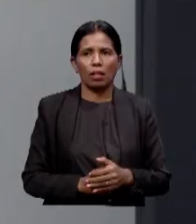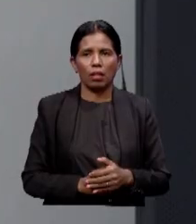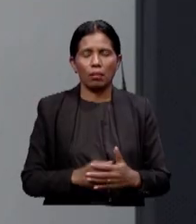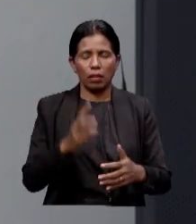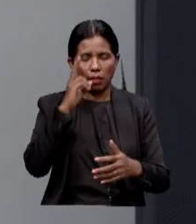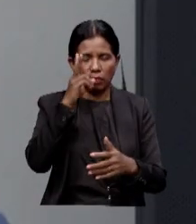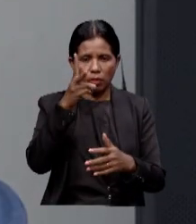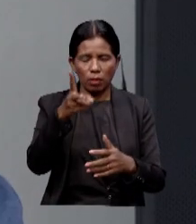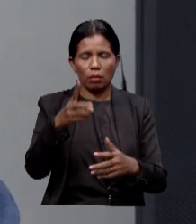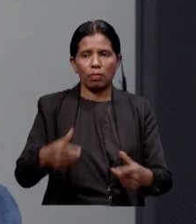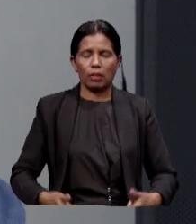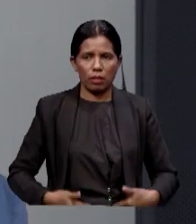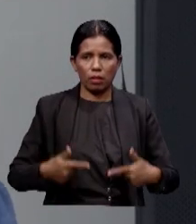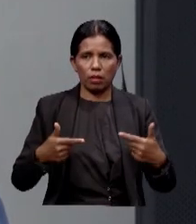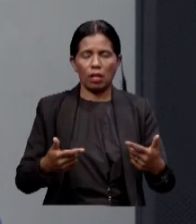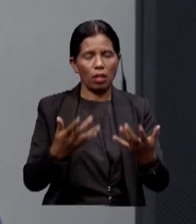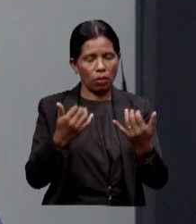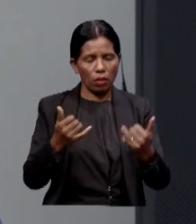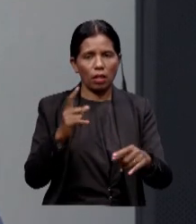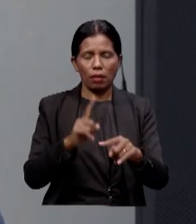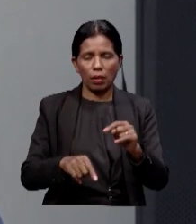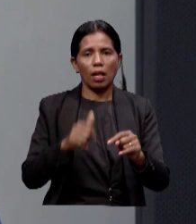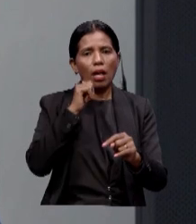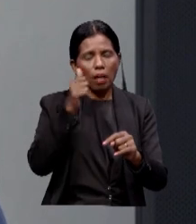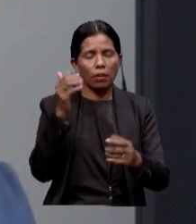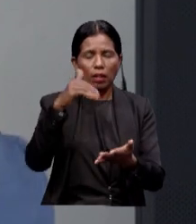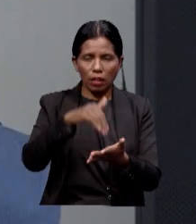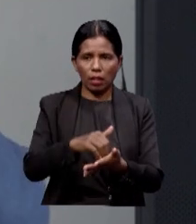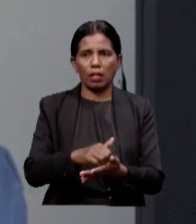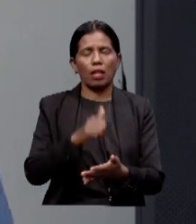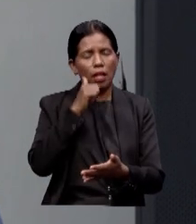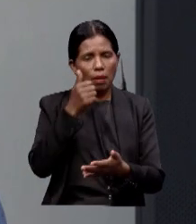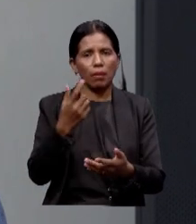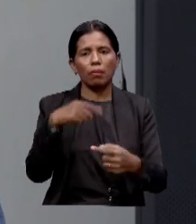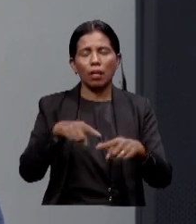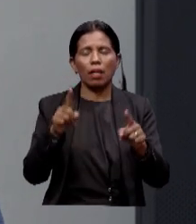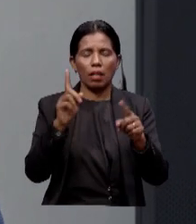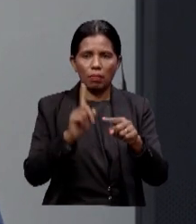muris. Ou em balabele, abafa. Abang balabele, beru hawafan.